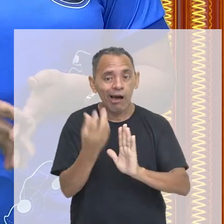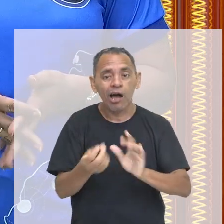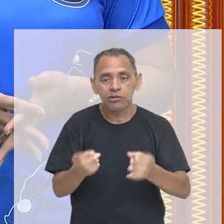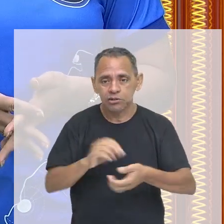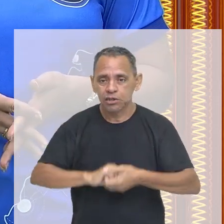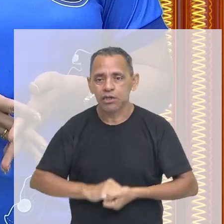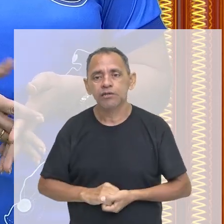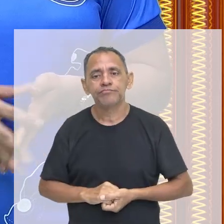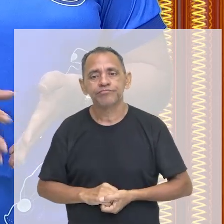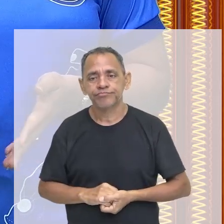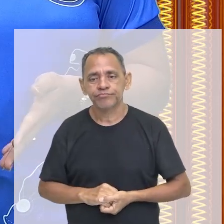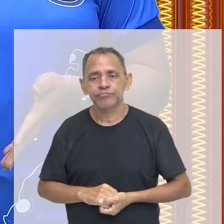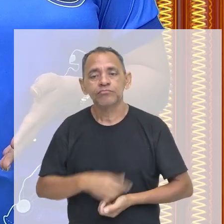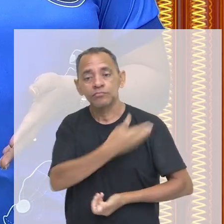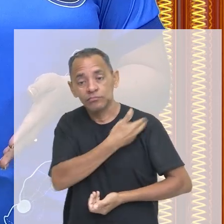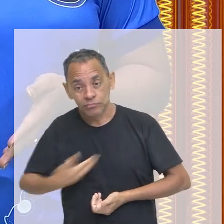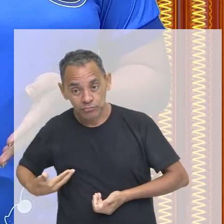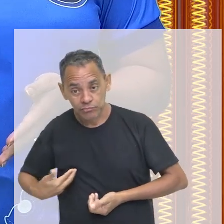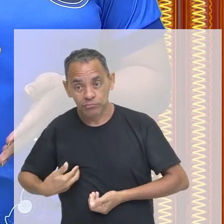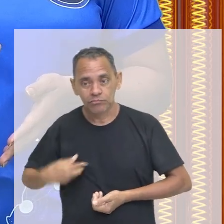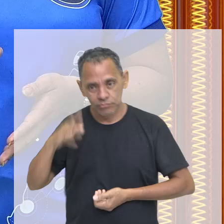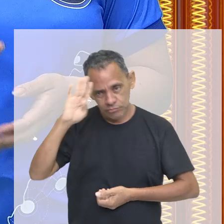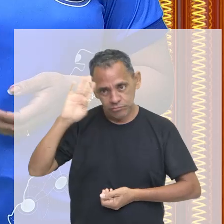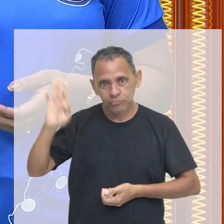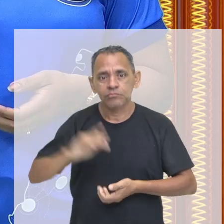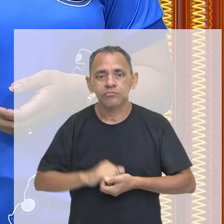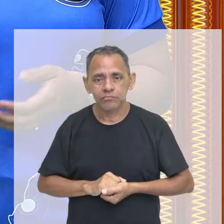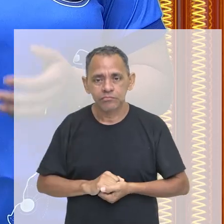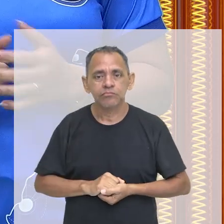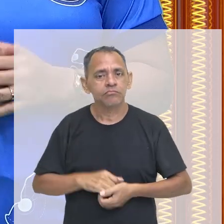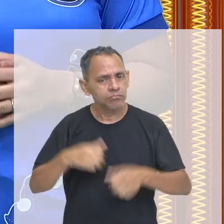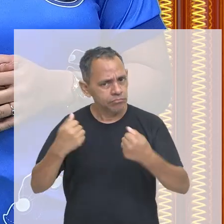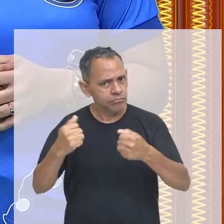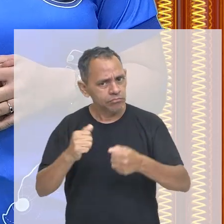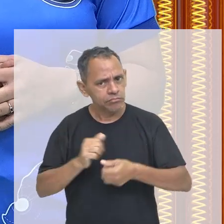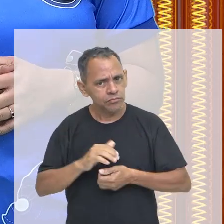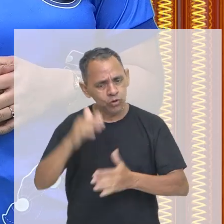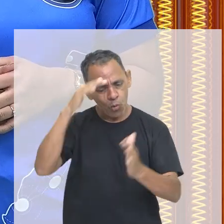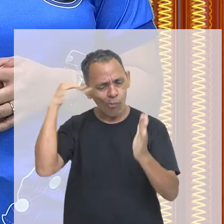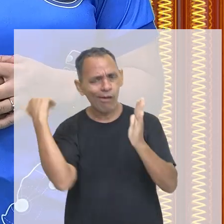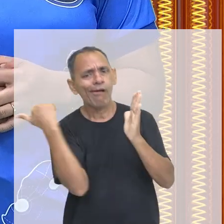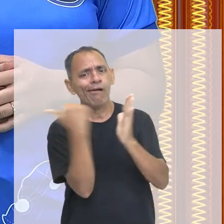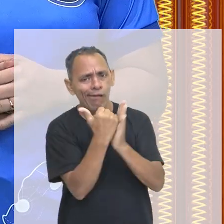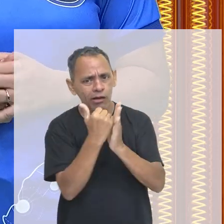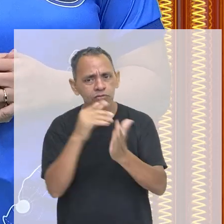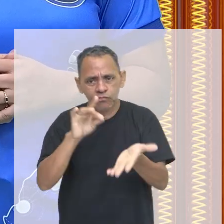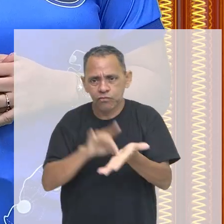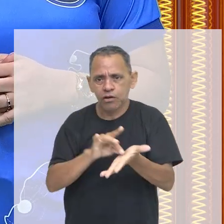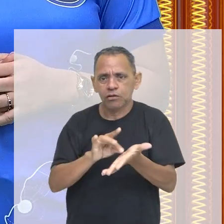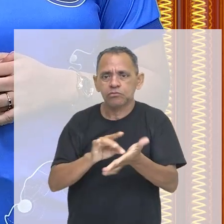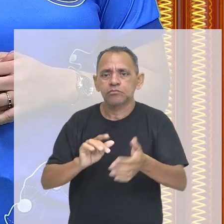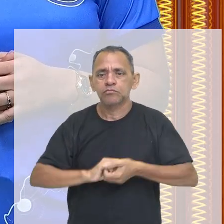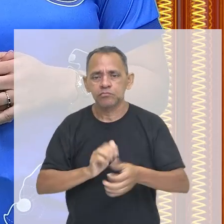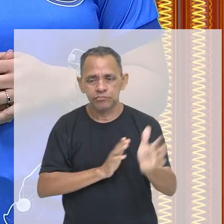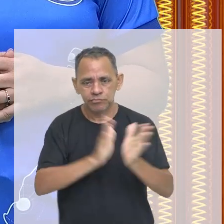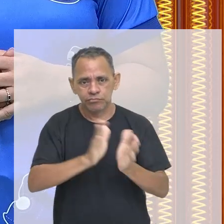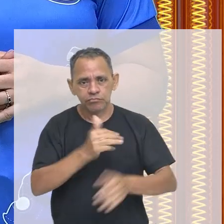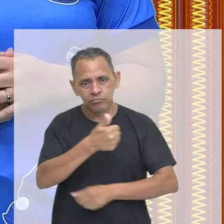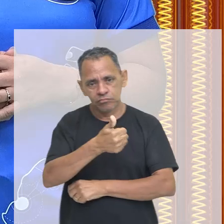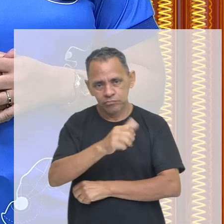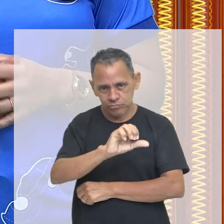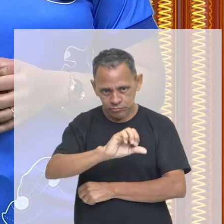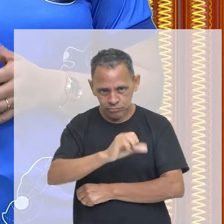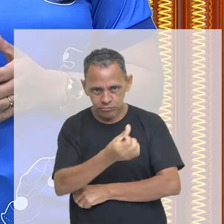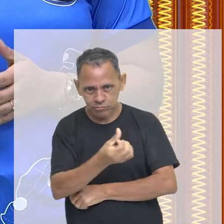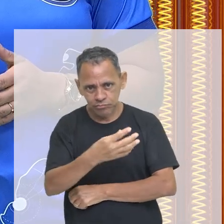ser observados, que deveriam ser seguidos à risca. Então, o primeiro ato institucional é o de 1964,